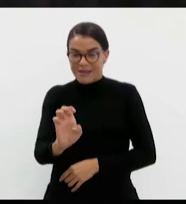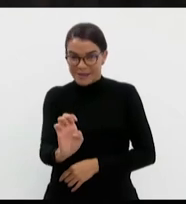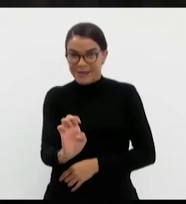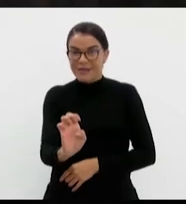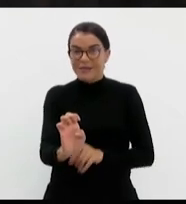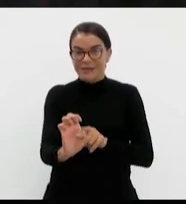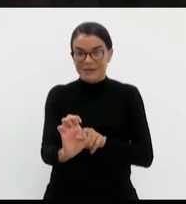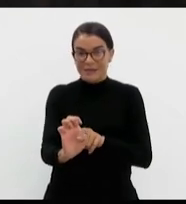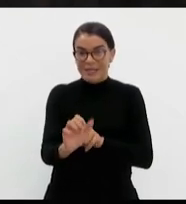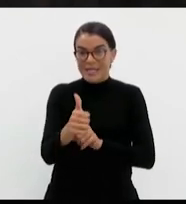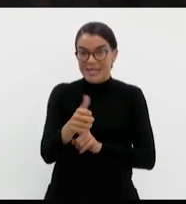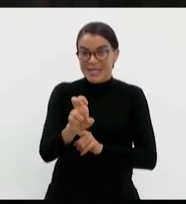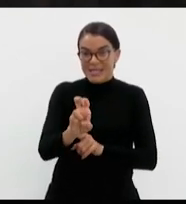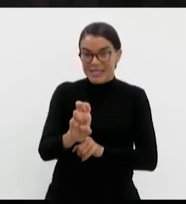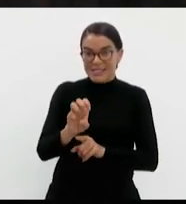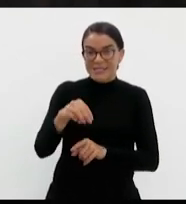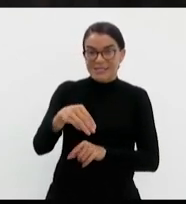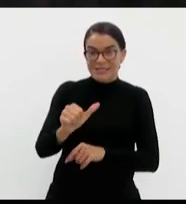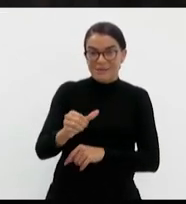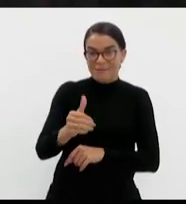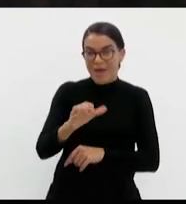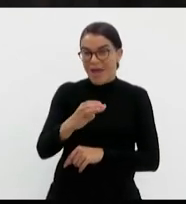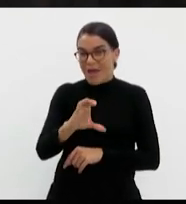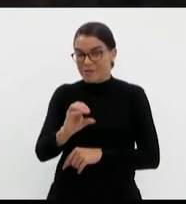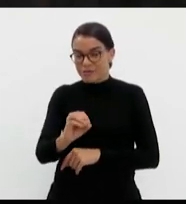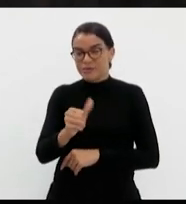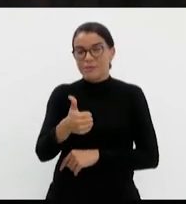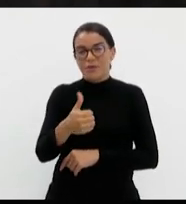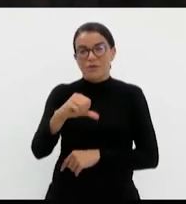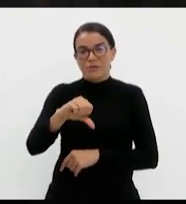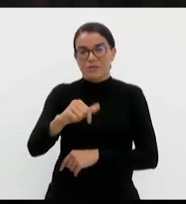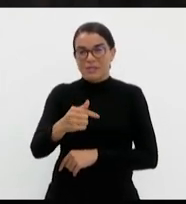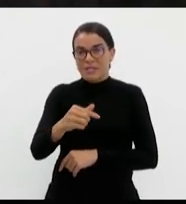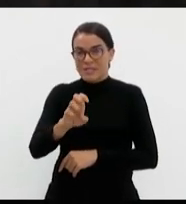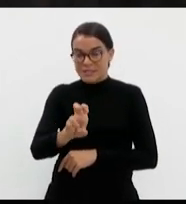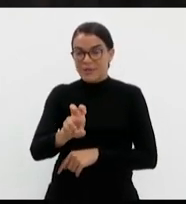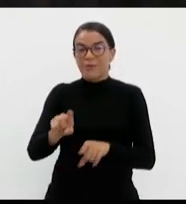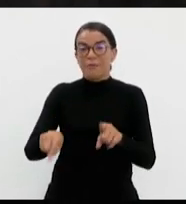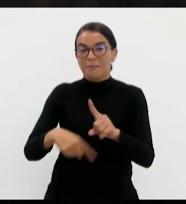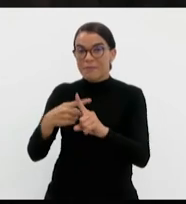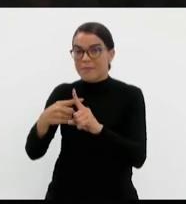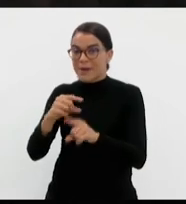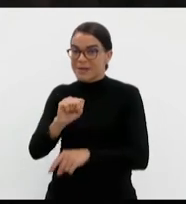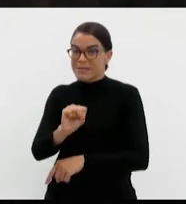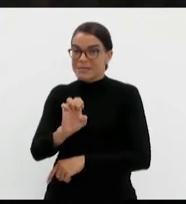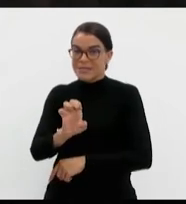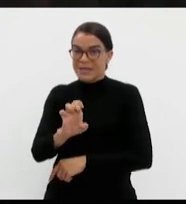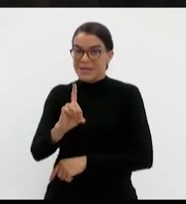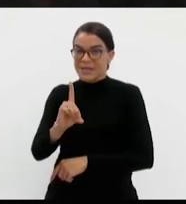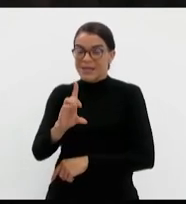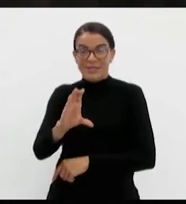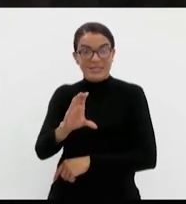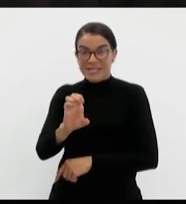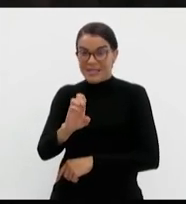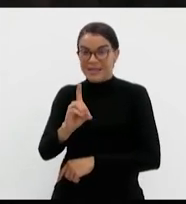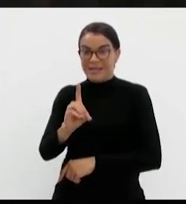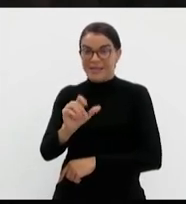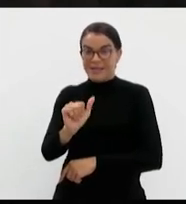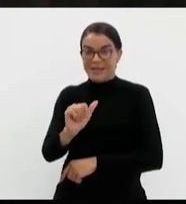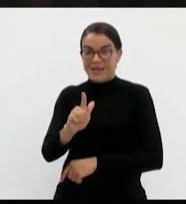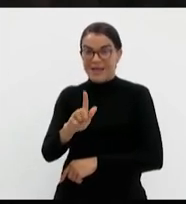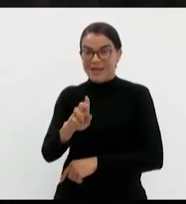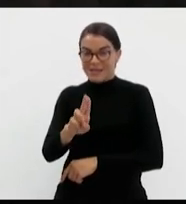fusão, 15 de março de 75, com a SEDAG, que era a Companhia de Águas da Guanabara, e